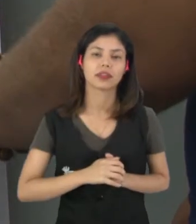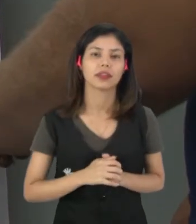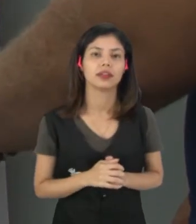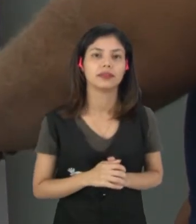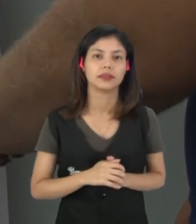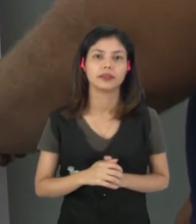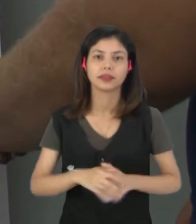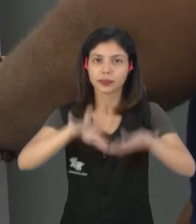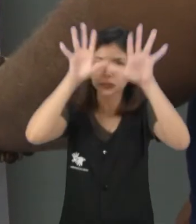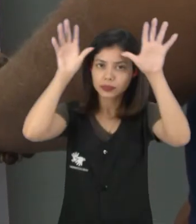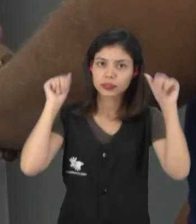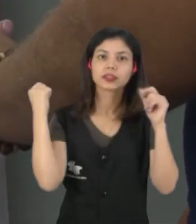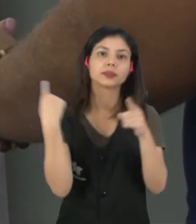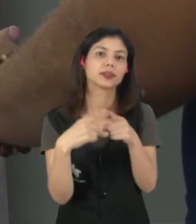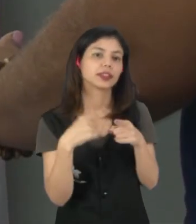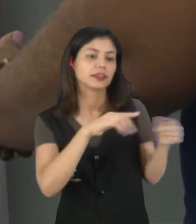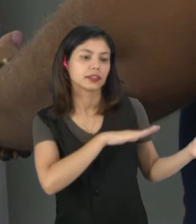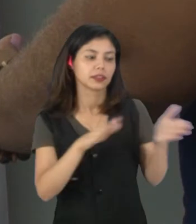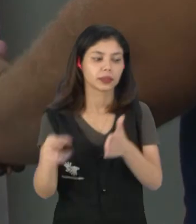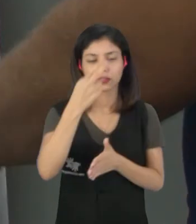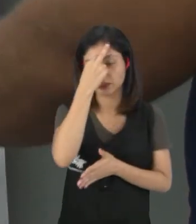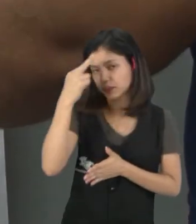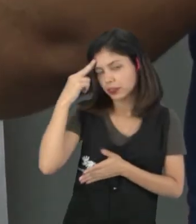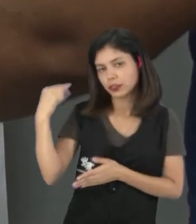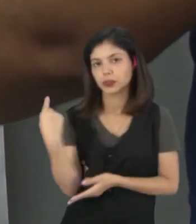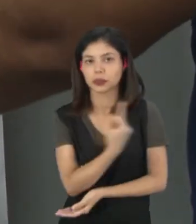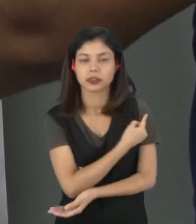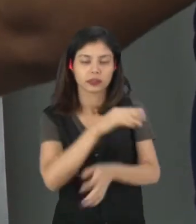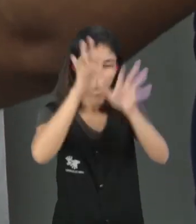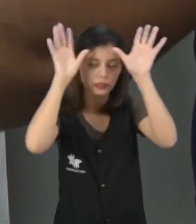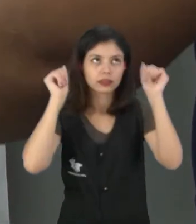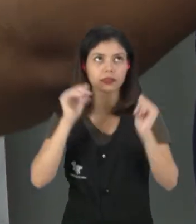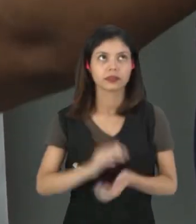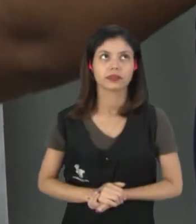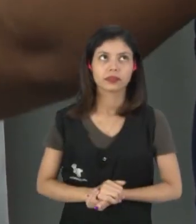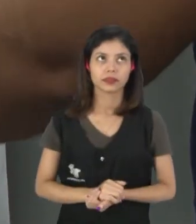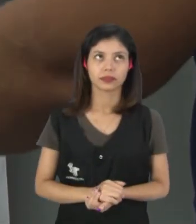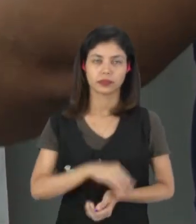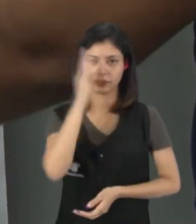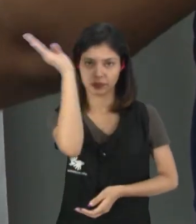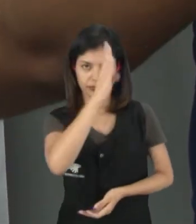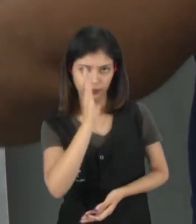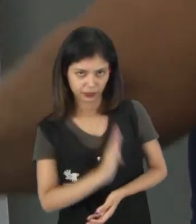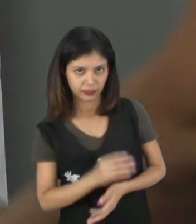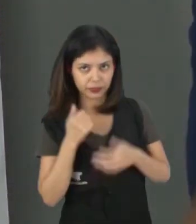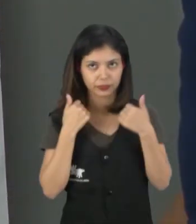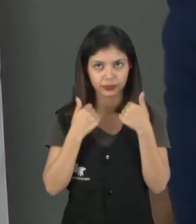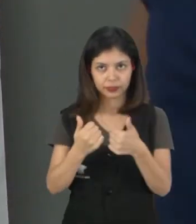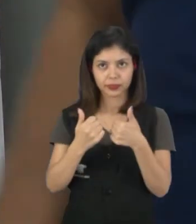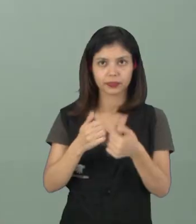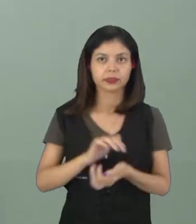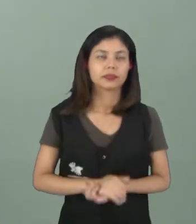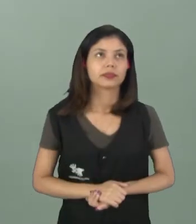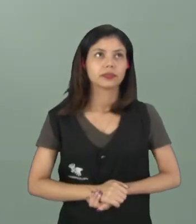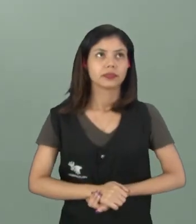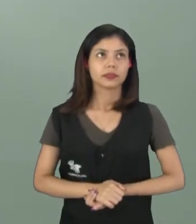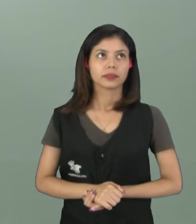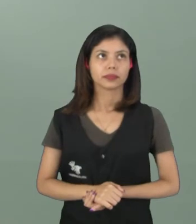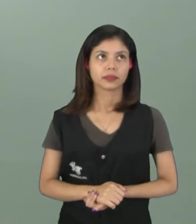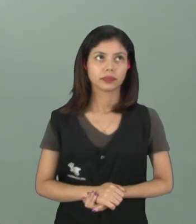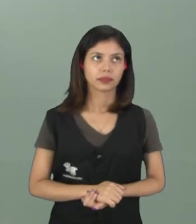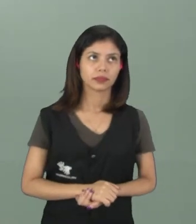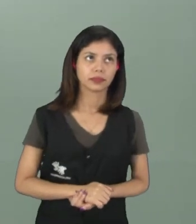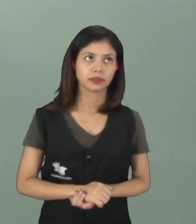Principalmente para o Acre por que faz parte da história do ar criança daqui é da do Brasil não é